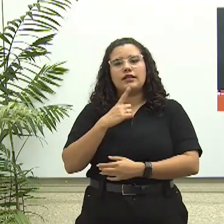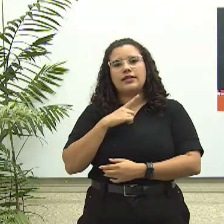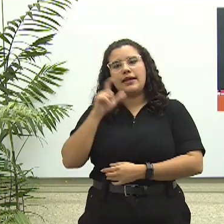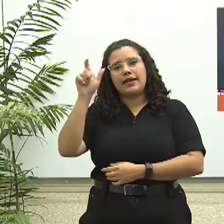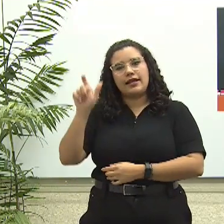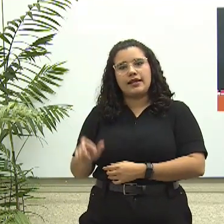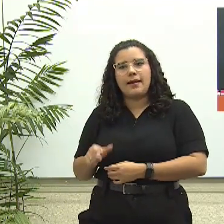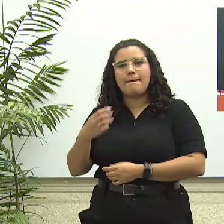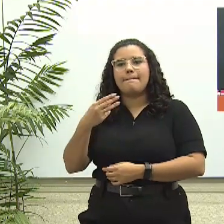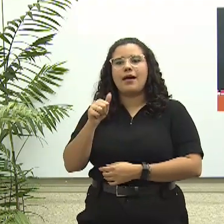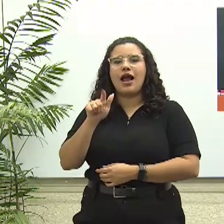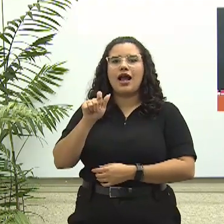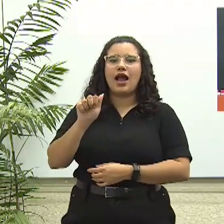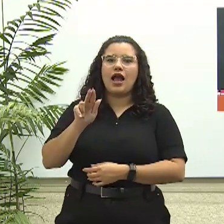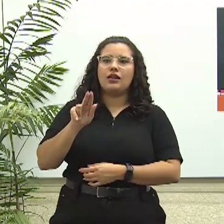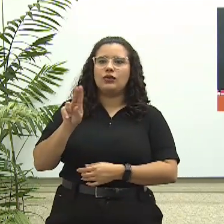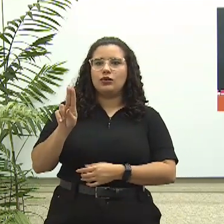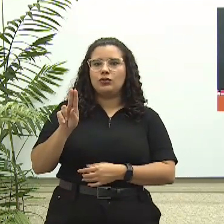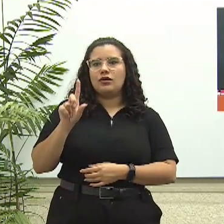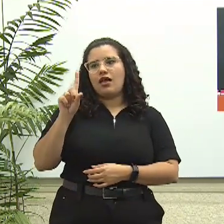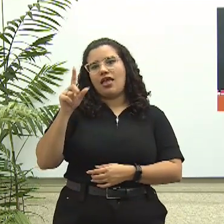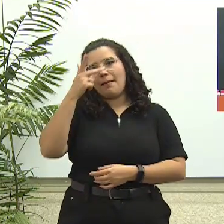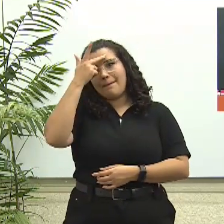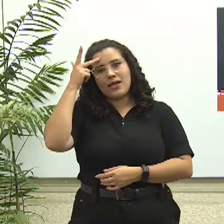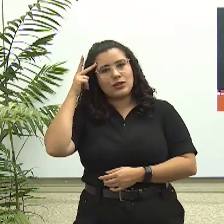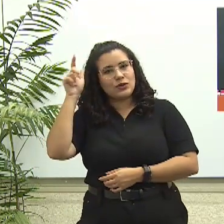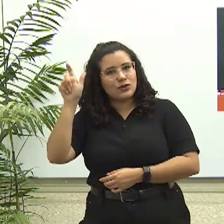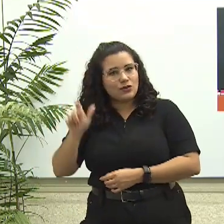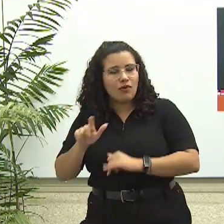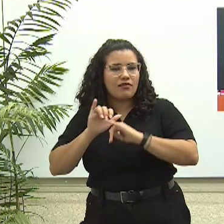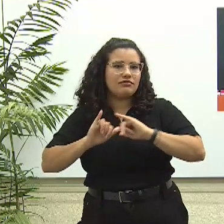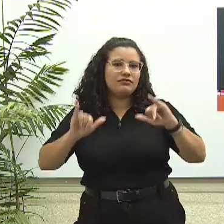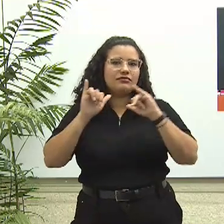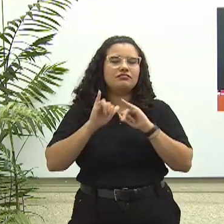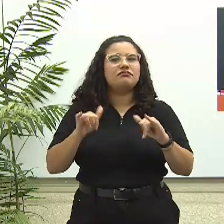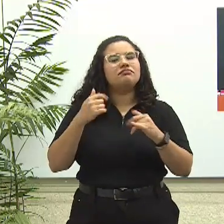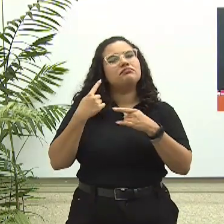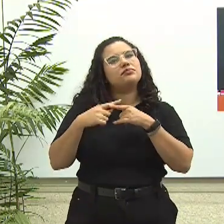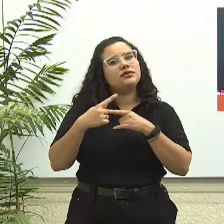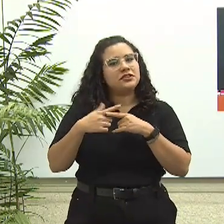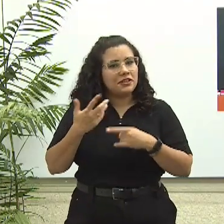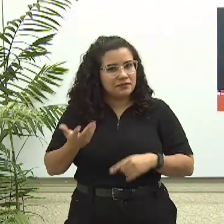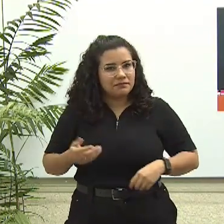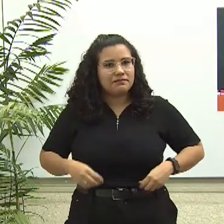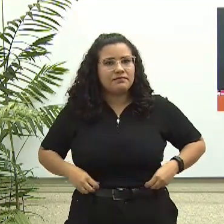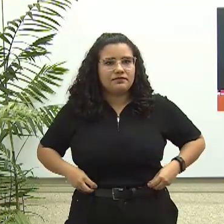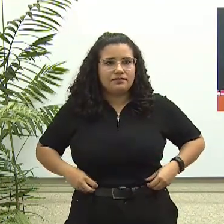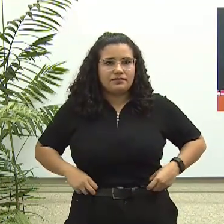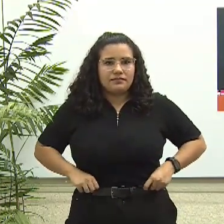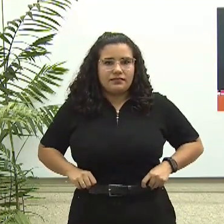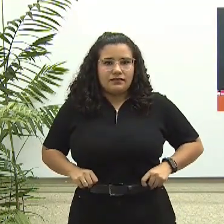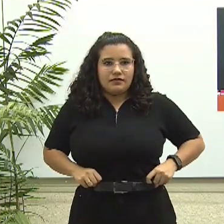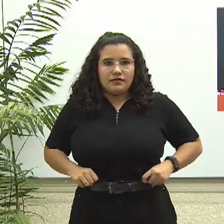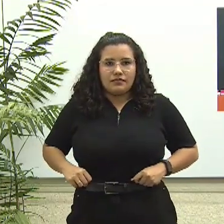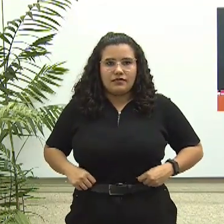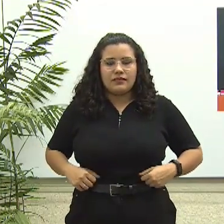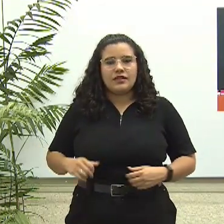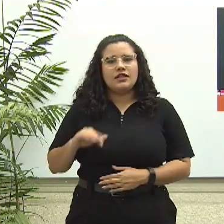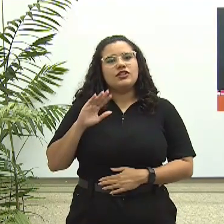tipo uma magalu da vida né Para que que a gente vai ter o arbex Eu entendeu já